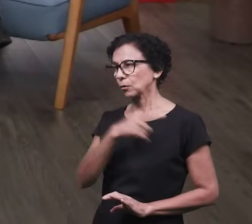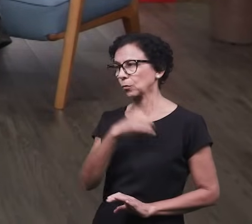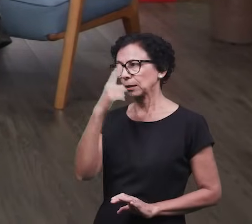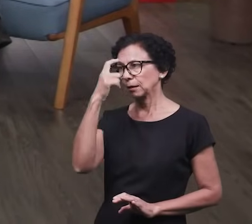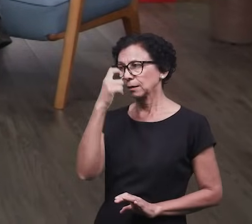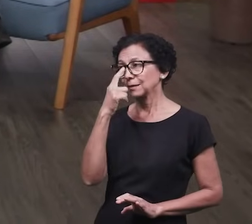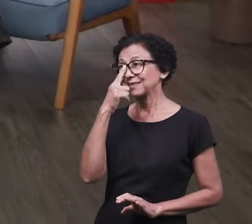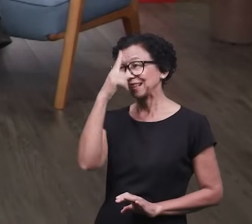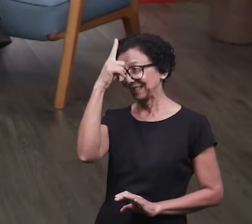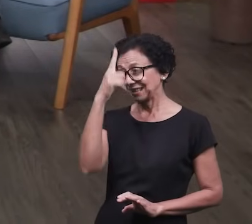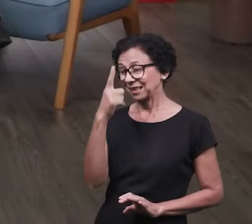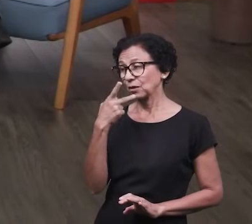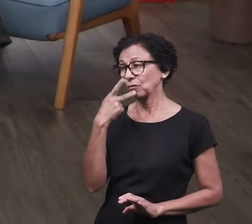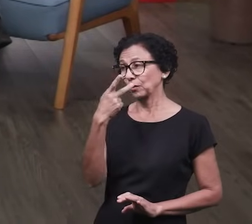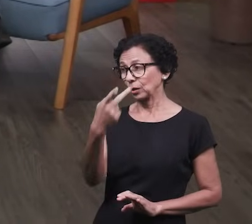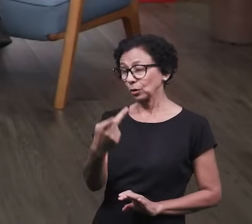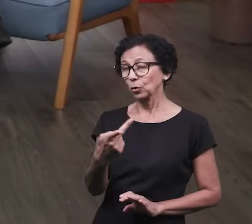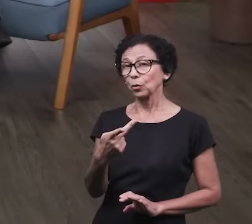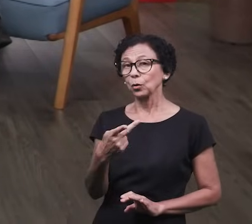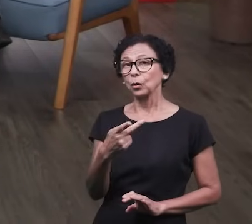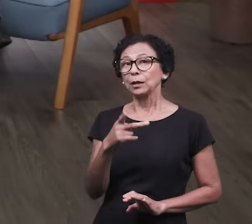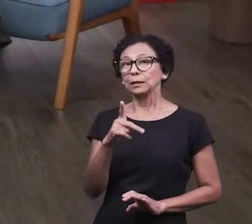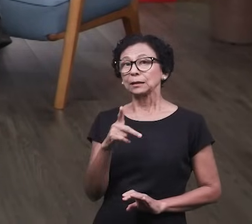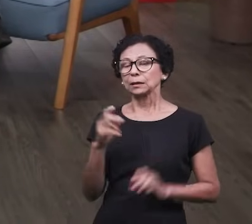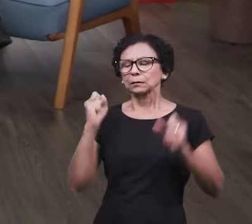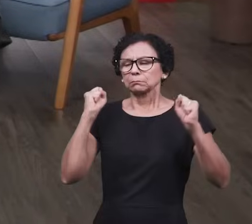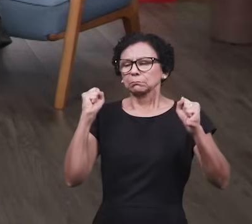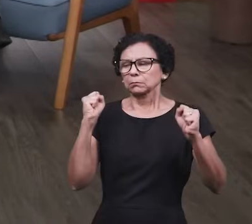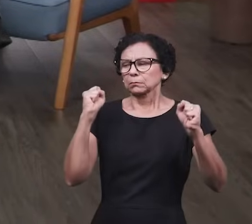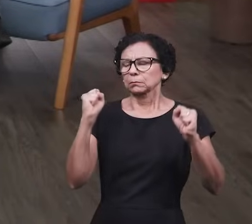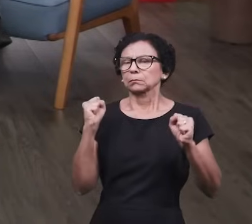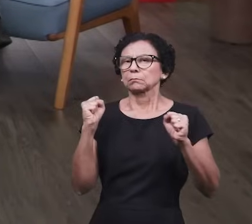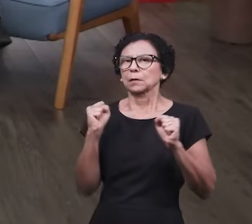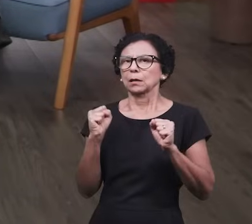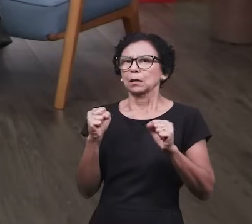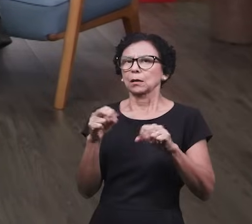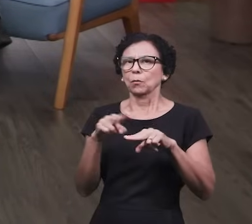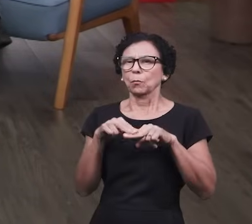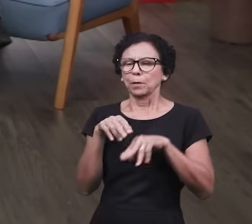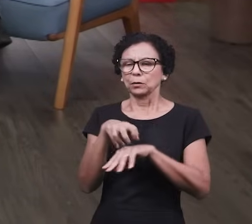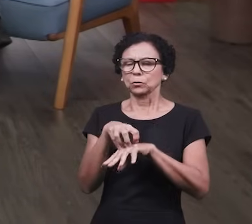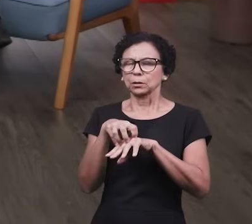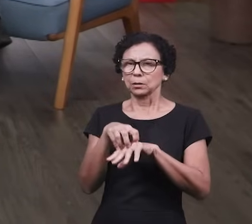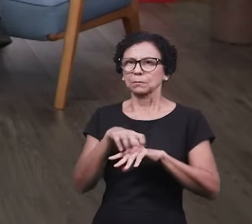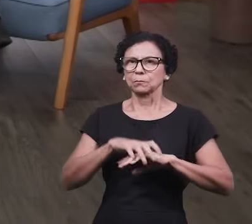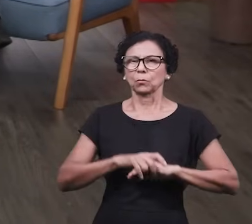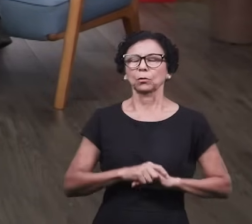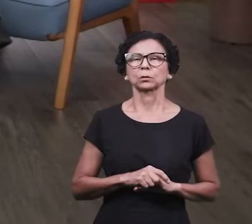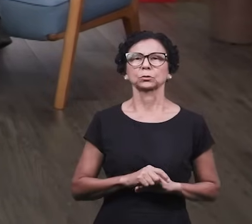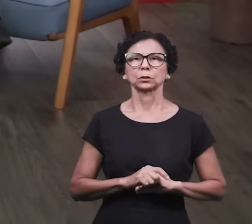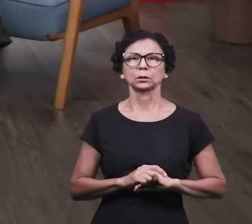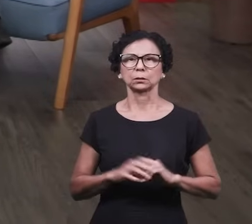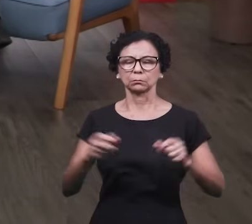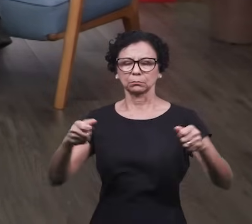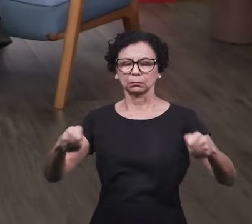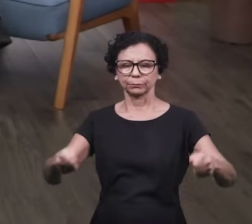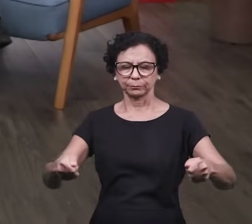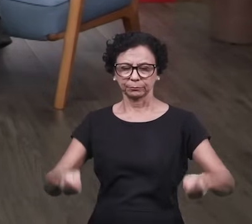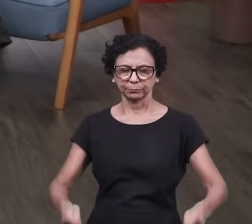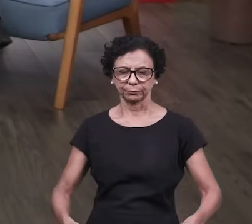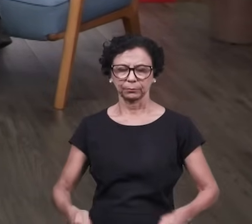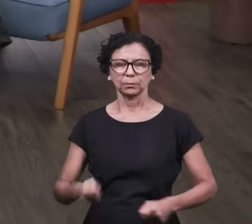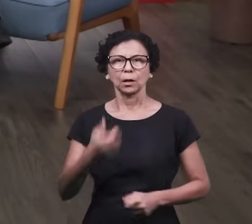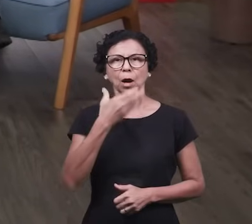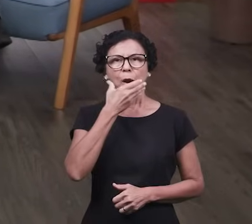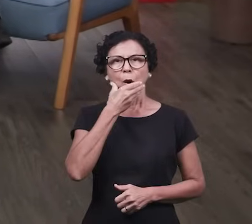que a liteira era um meio de transporte. Então, o rei era colocado, as pessoas iam